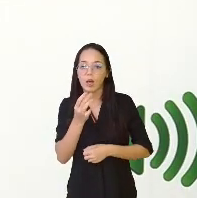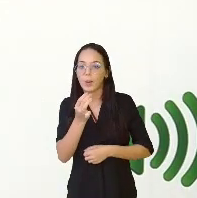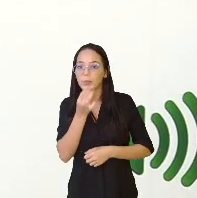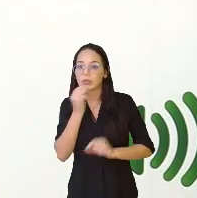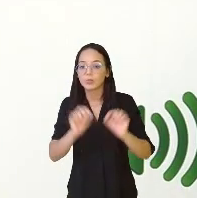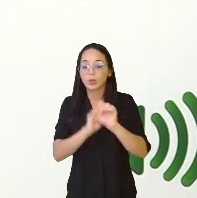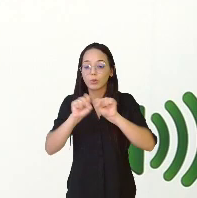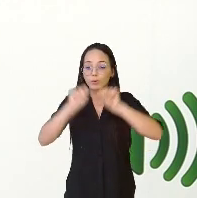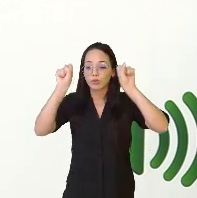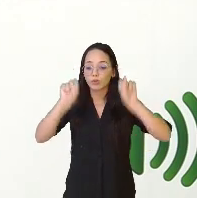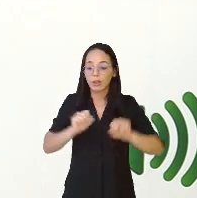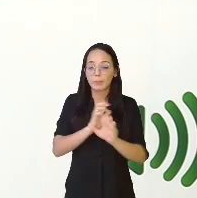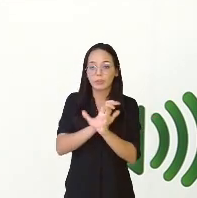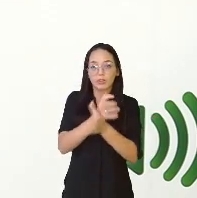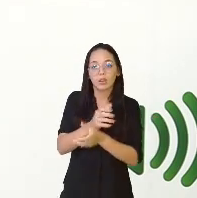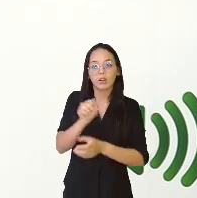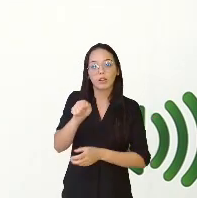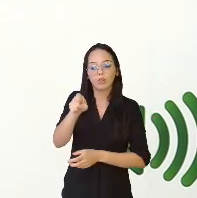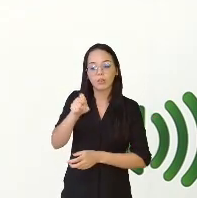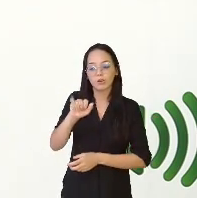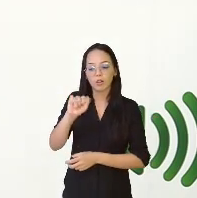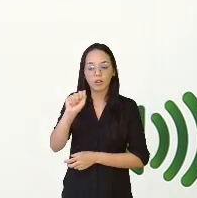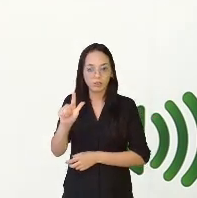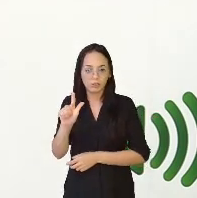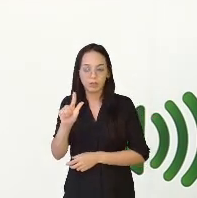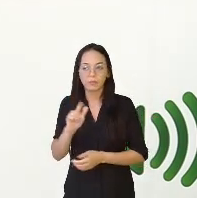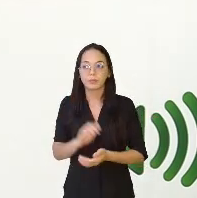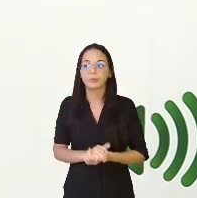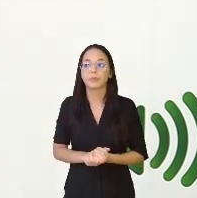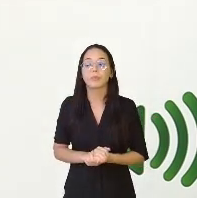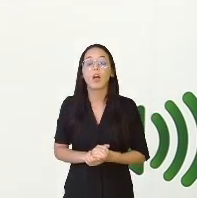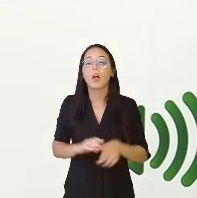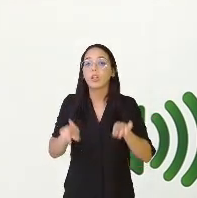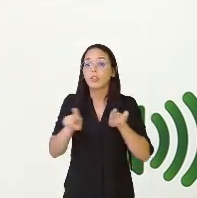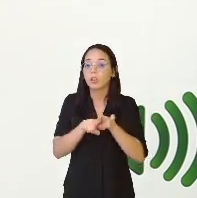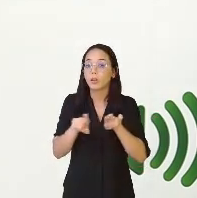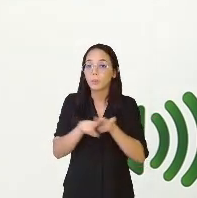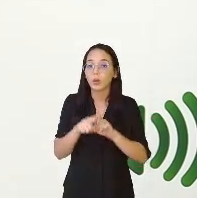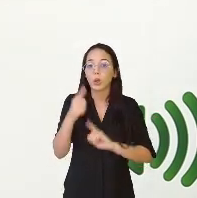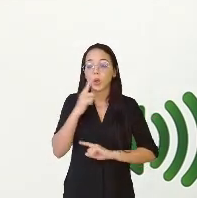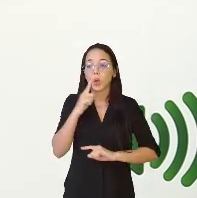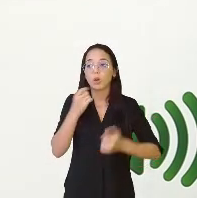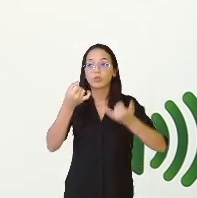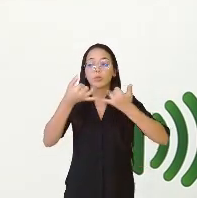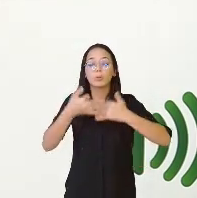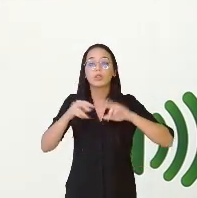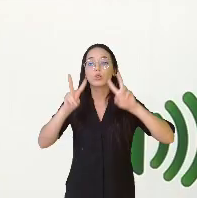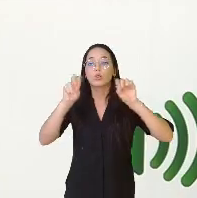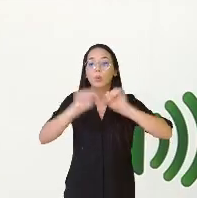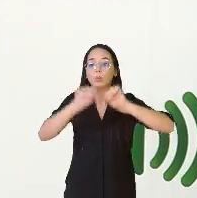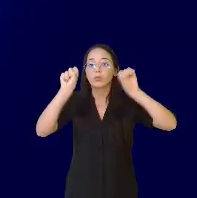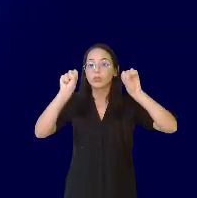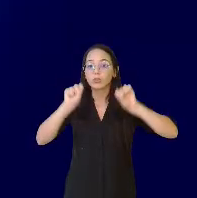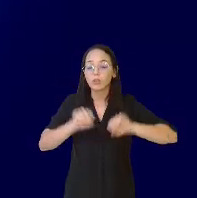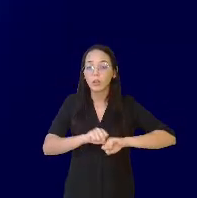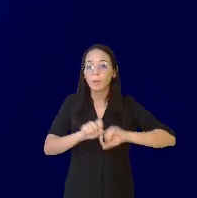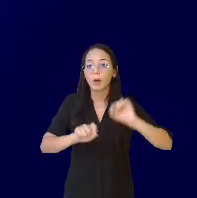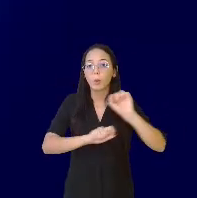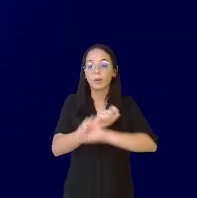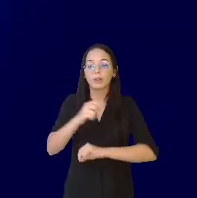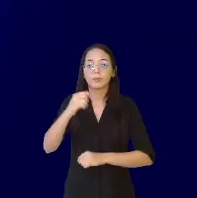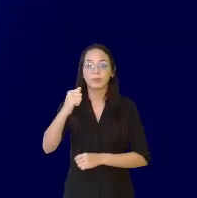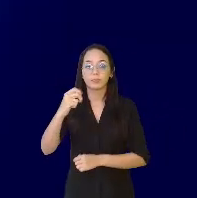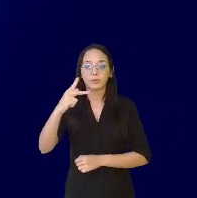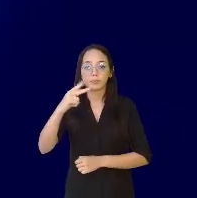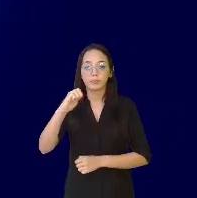o sistema esquelético axial. Desse outro lado, a gente está falando do sistema esquelético